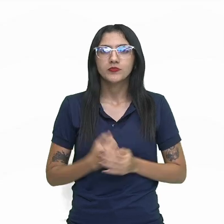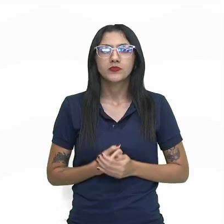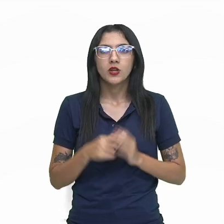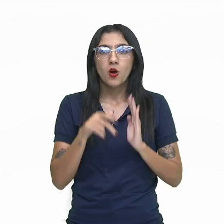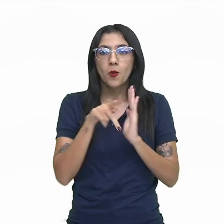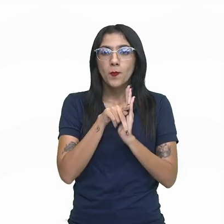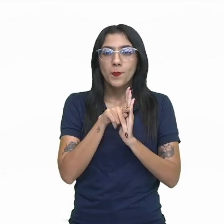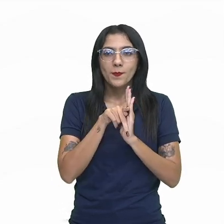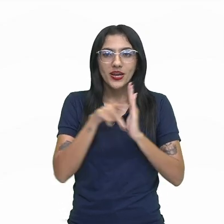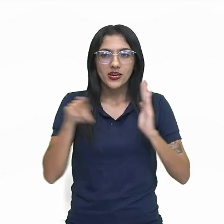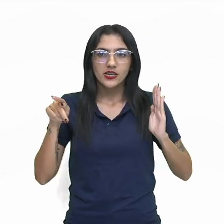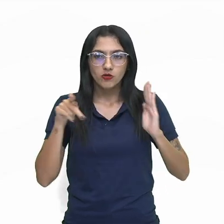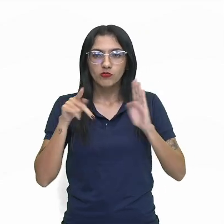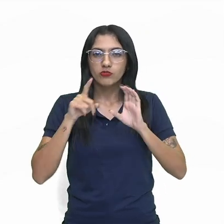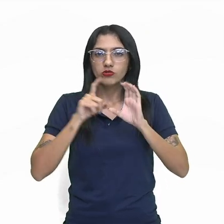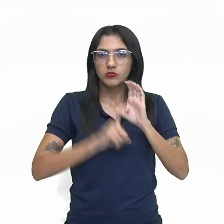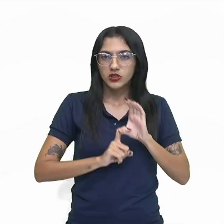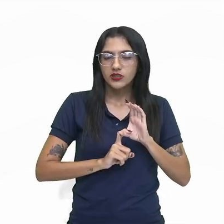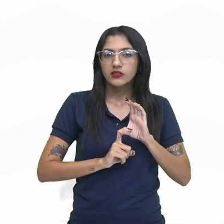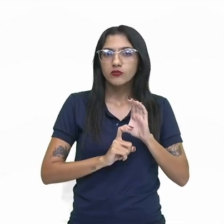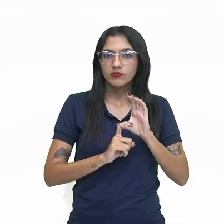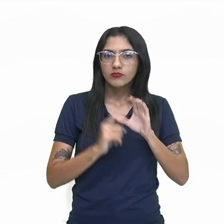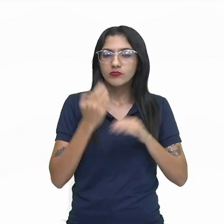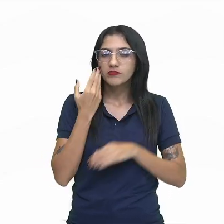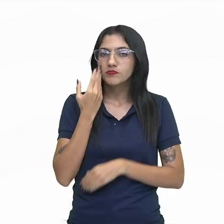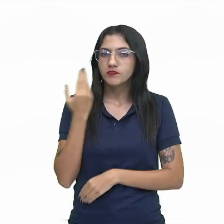composto por subordinação.